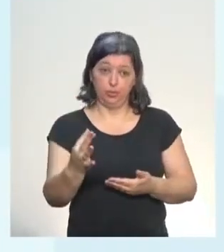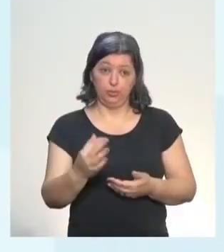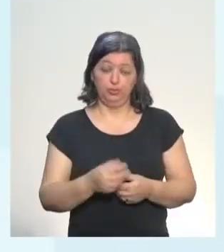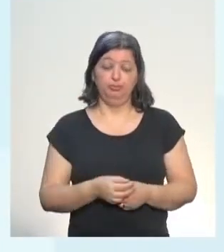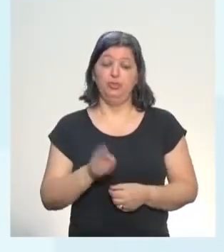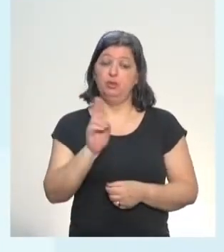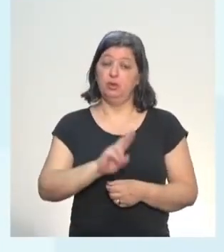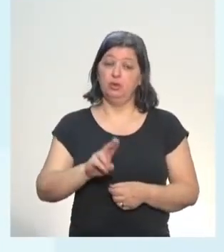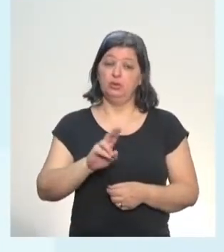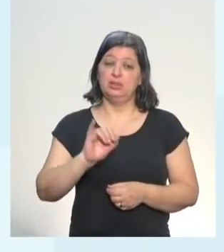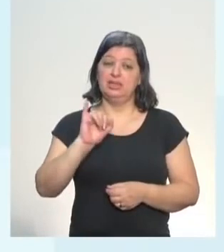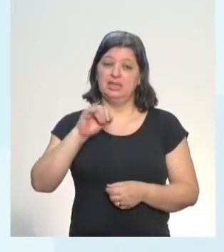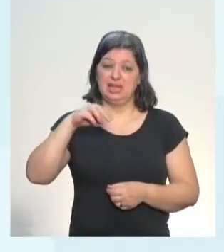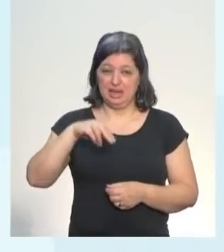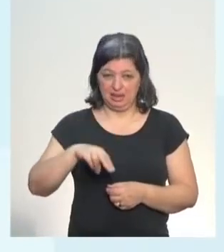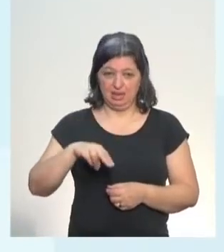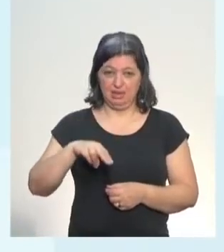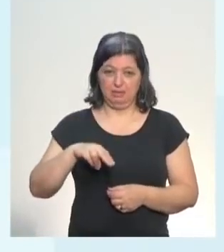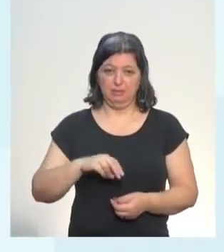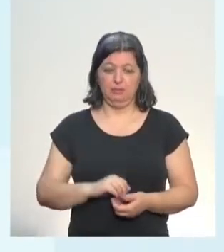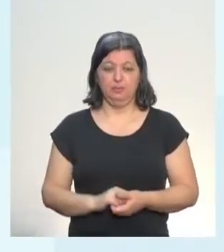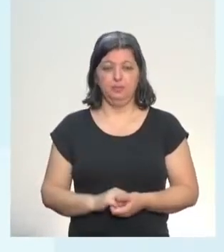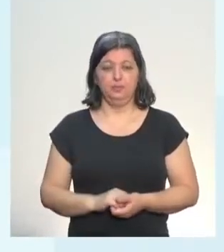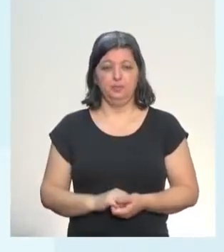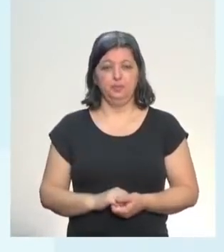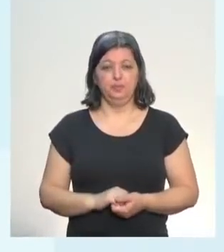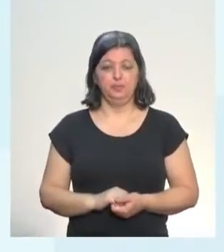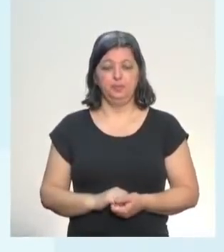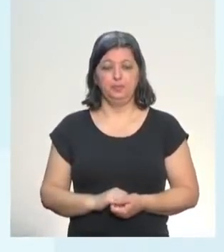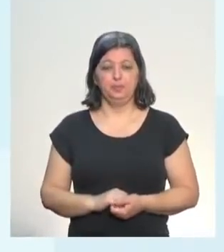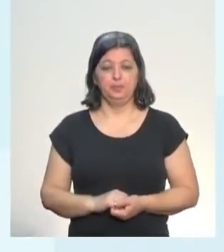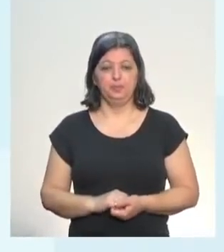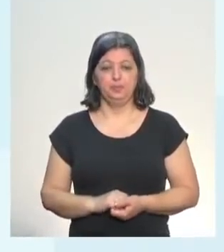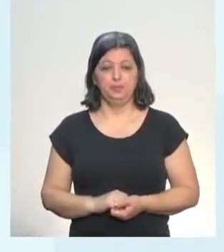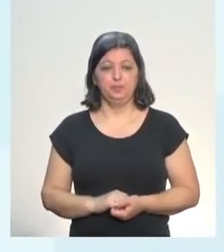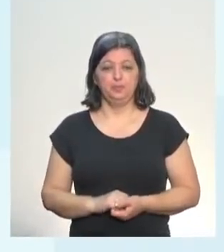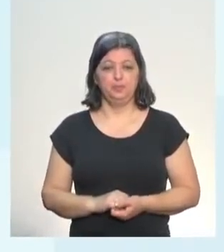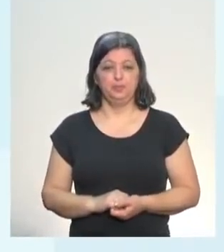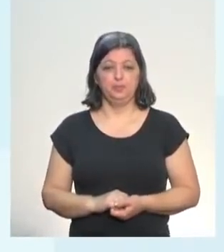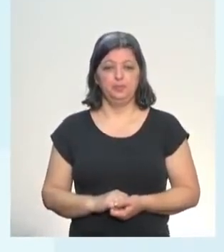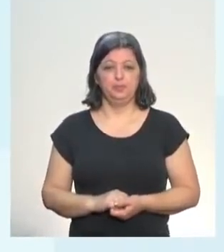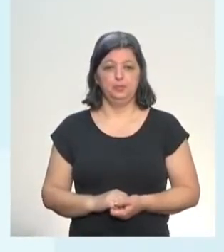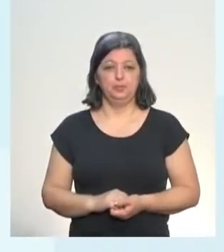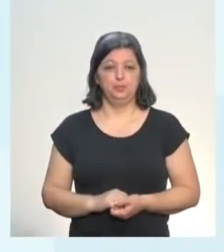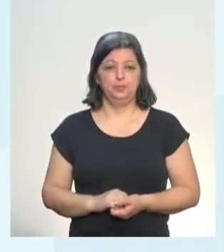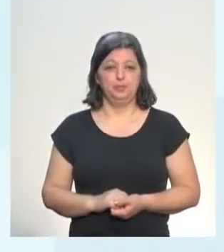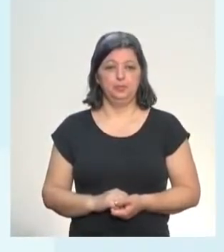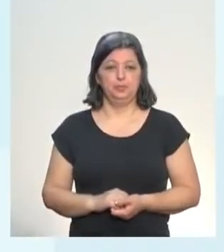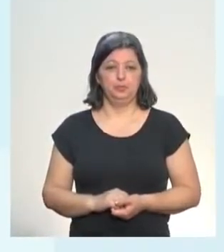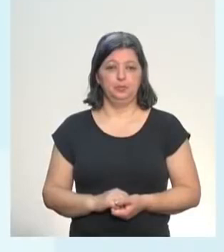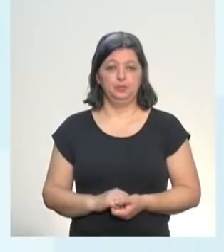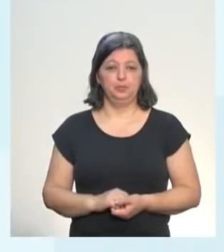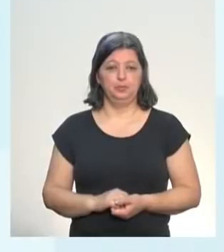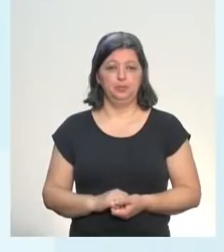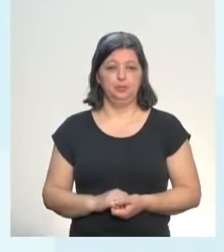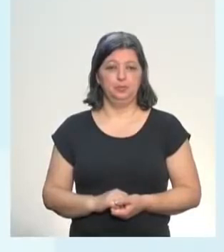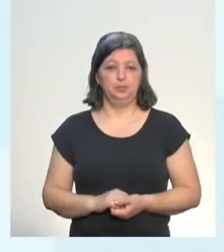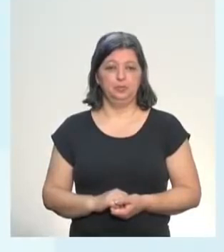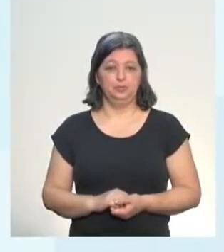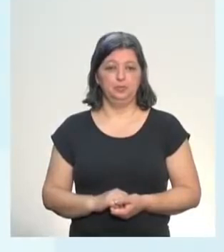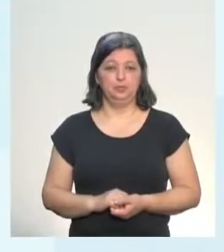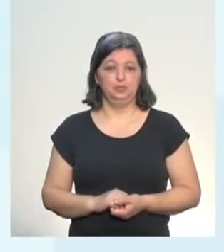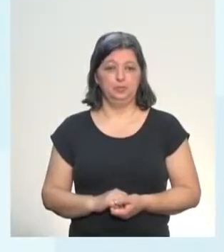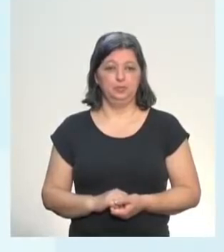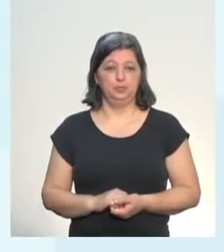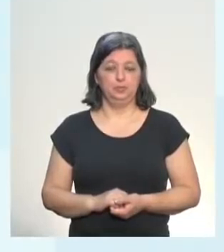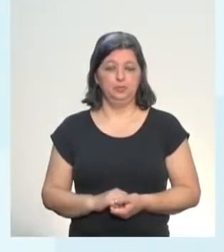in. João, please. In May. In May. In the 1990s. In the 1990s. In the